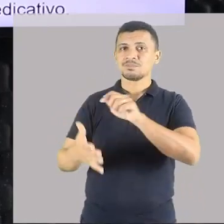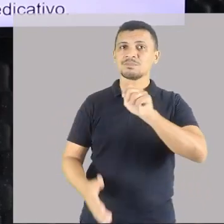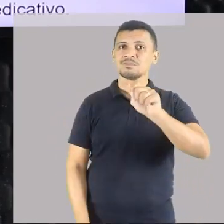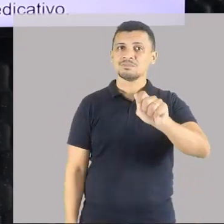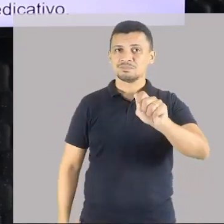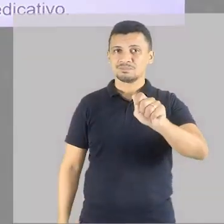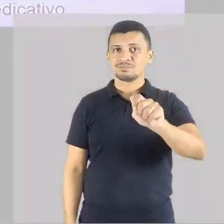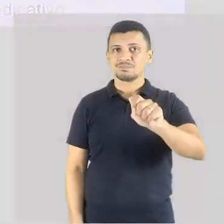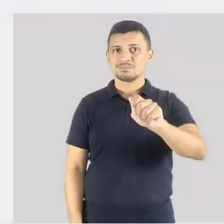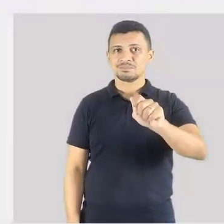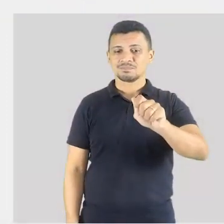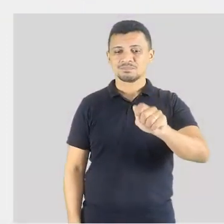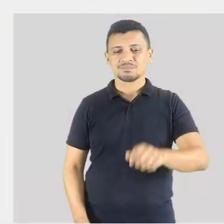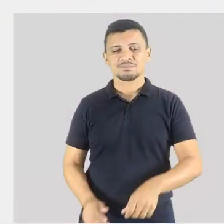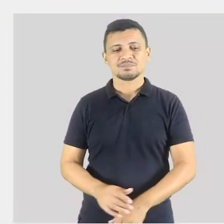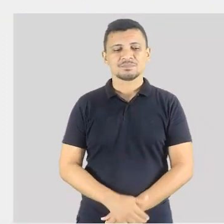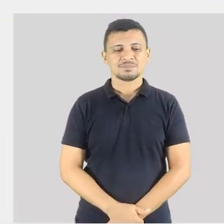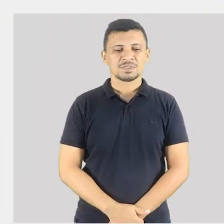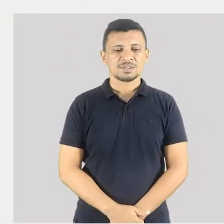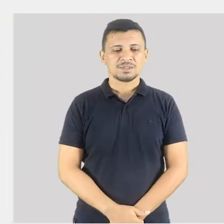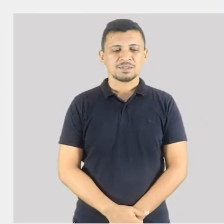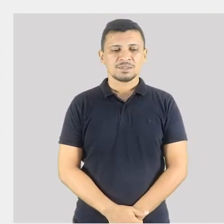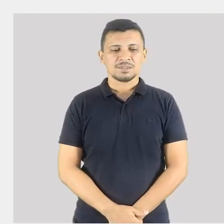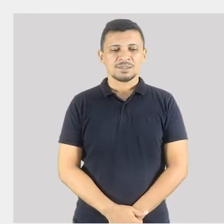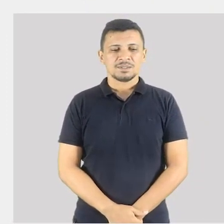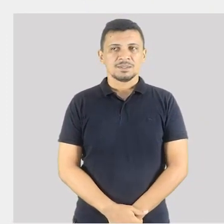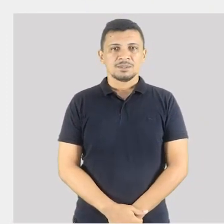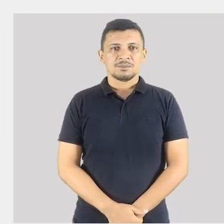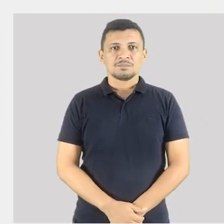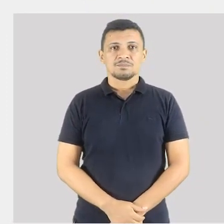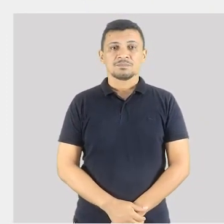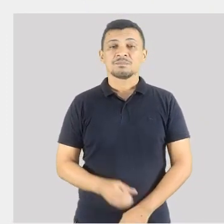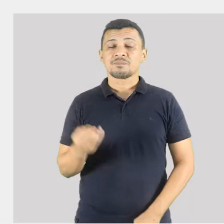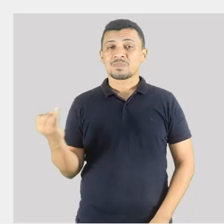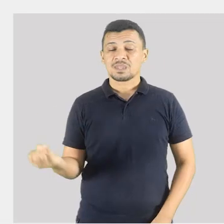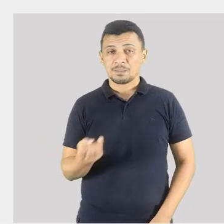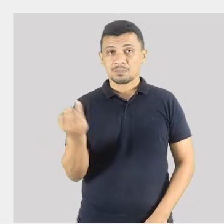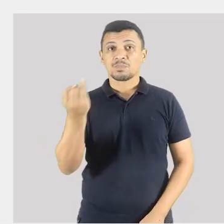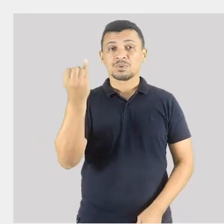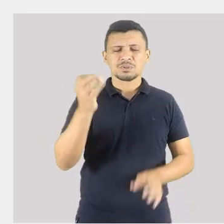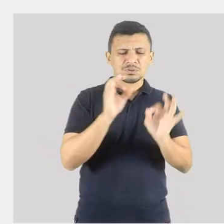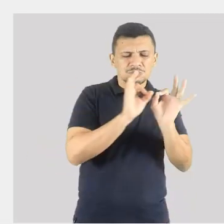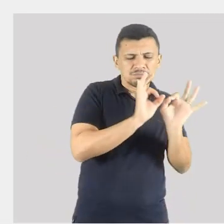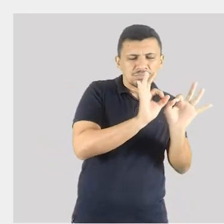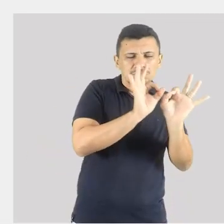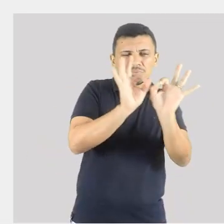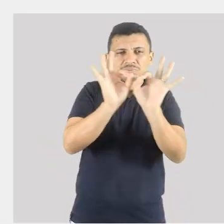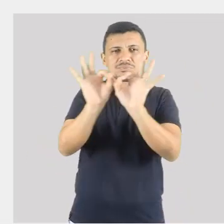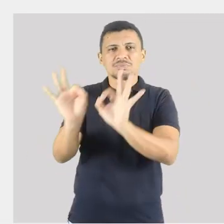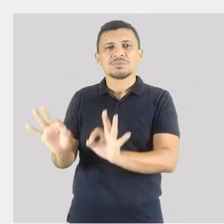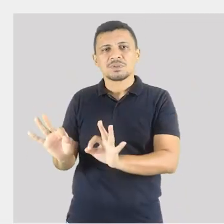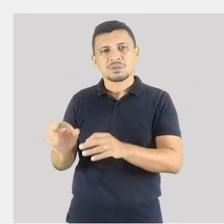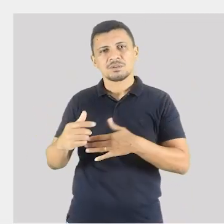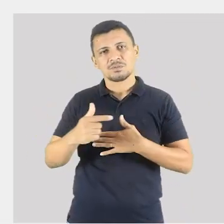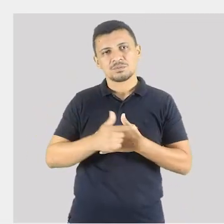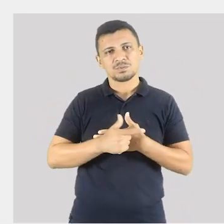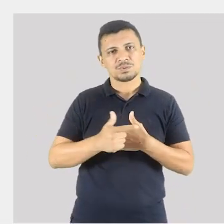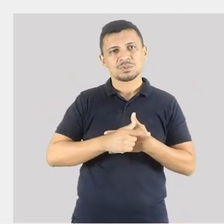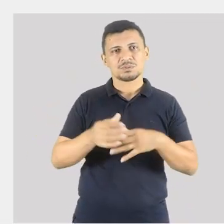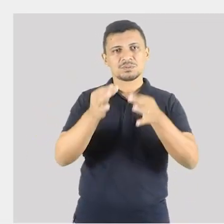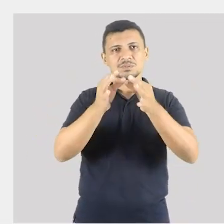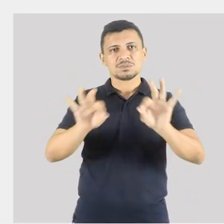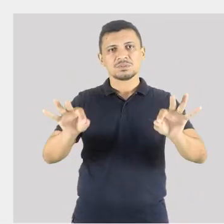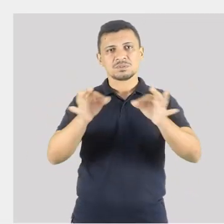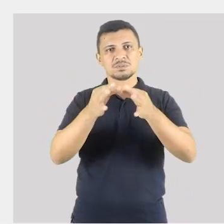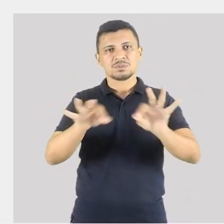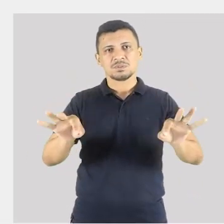A. Opção correta, letra A. Olha, é importante que vocês observem que essas funções sintáticas,